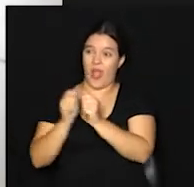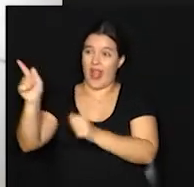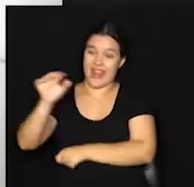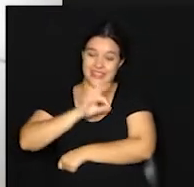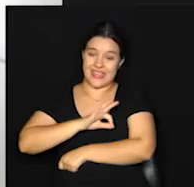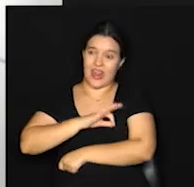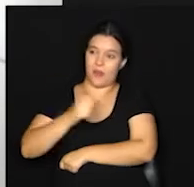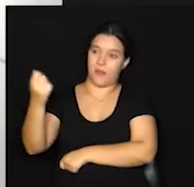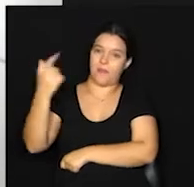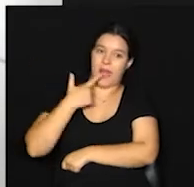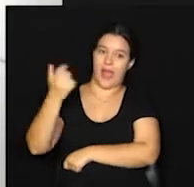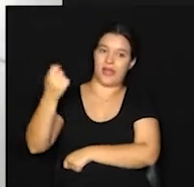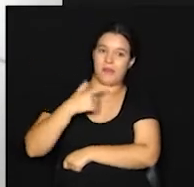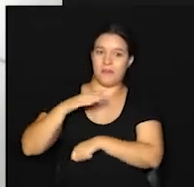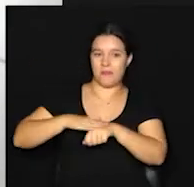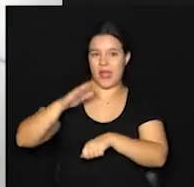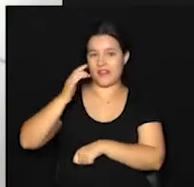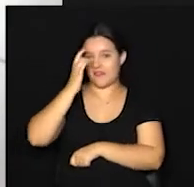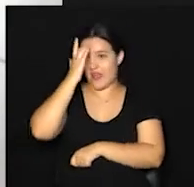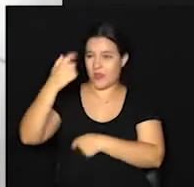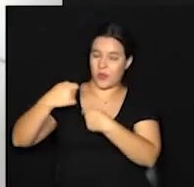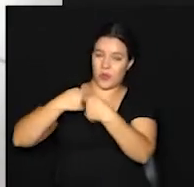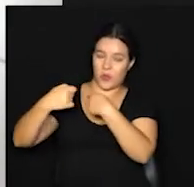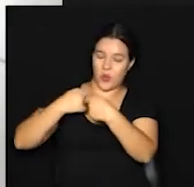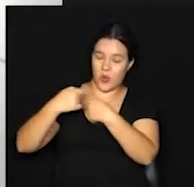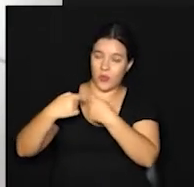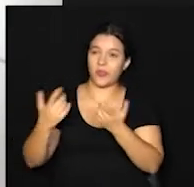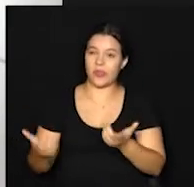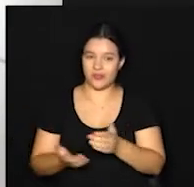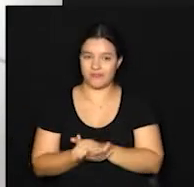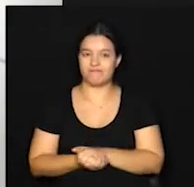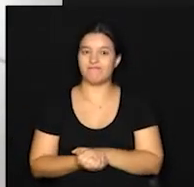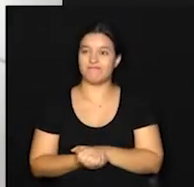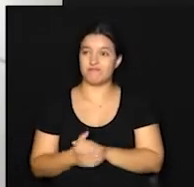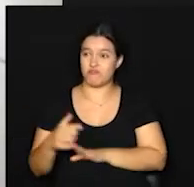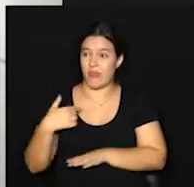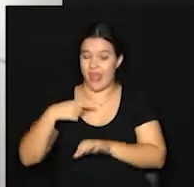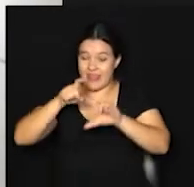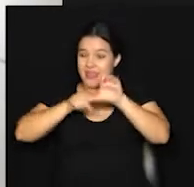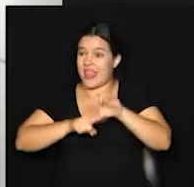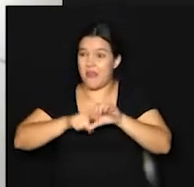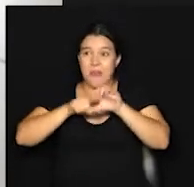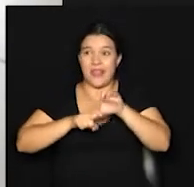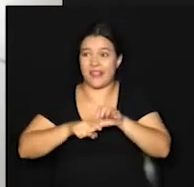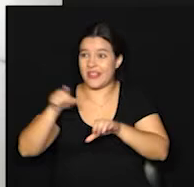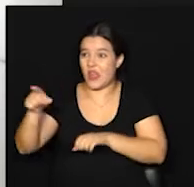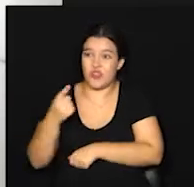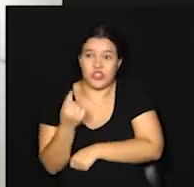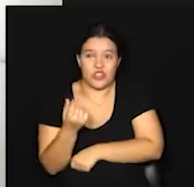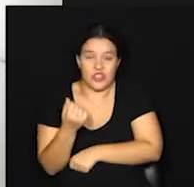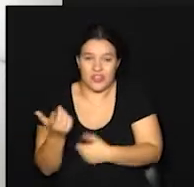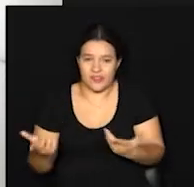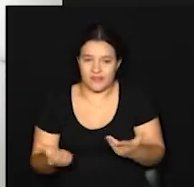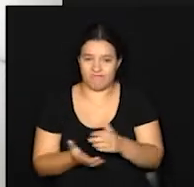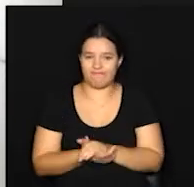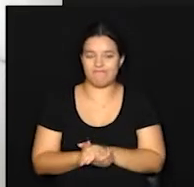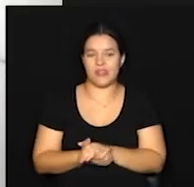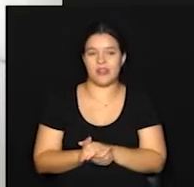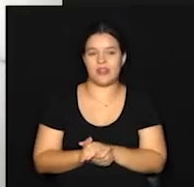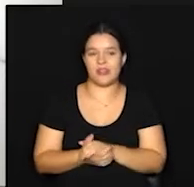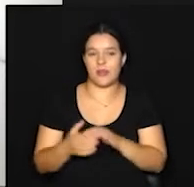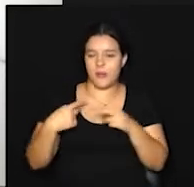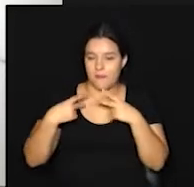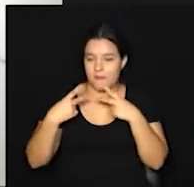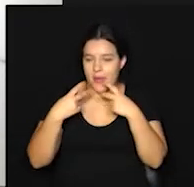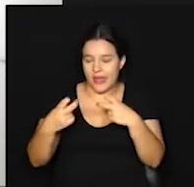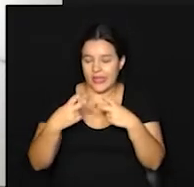gaiolinha e irei fazer com ele o que eu quiser. Sim. E dentro dessa situação, claro que eu percebia, e eu tentava